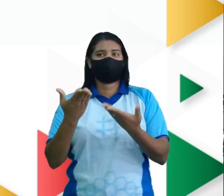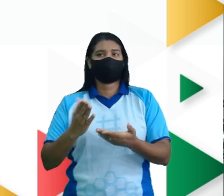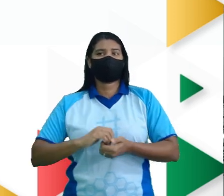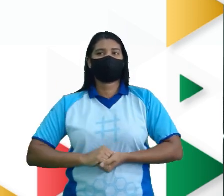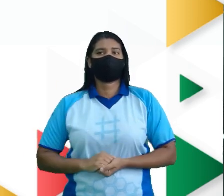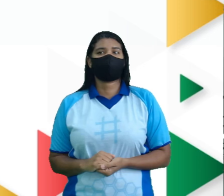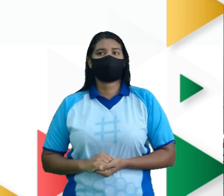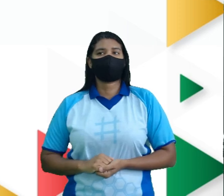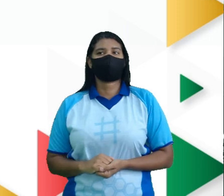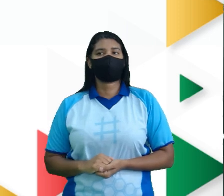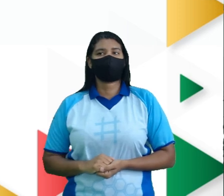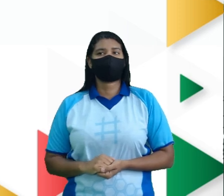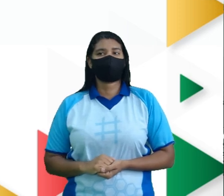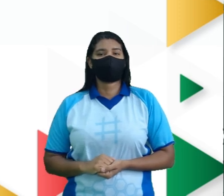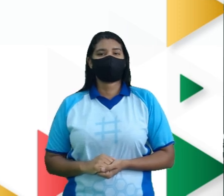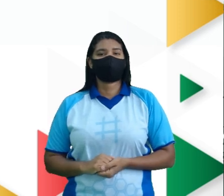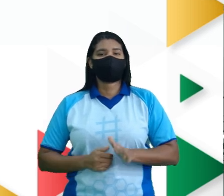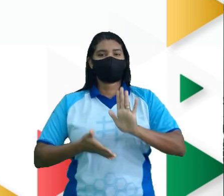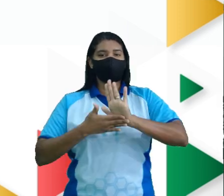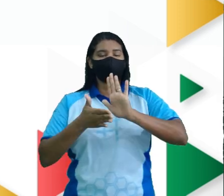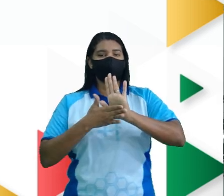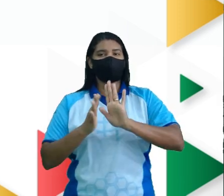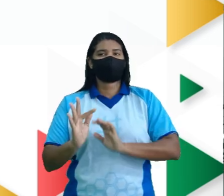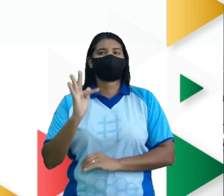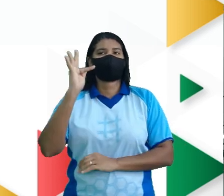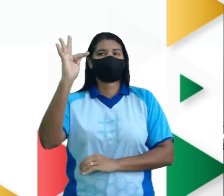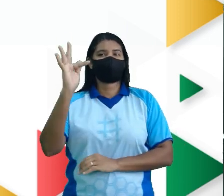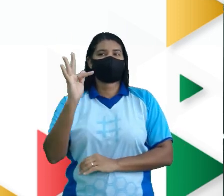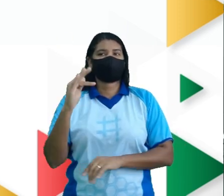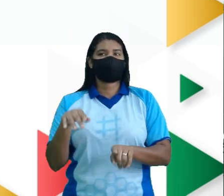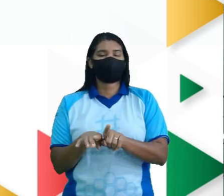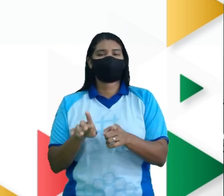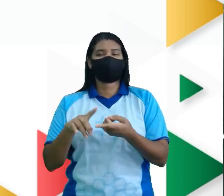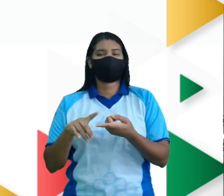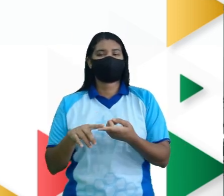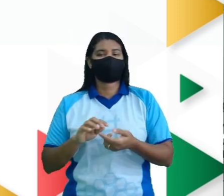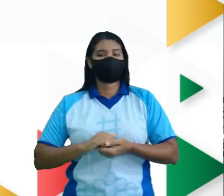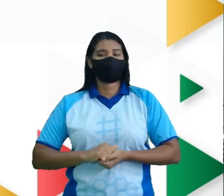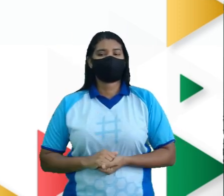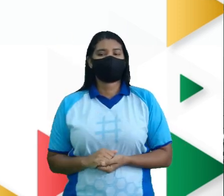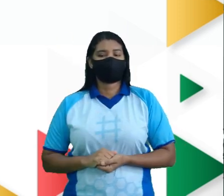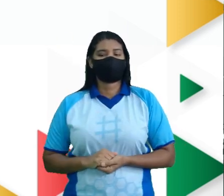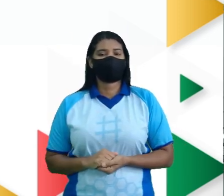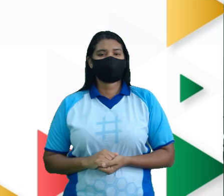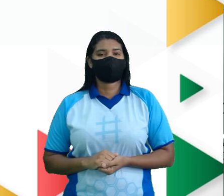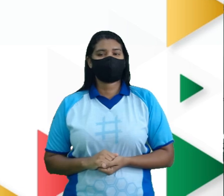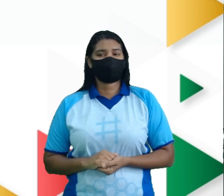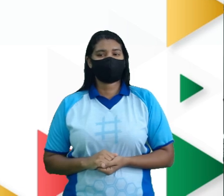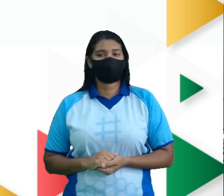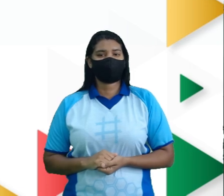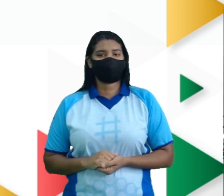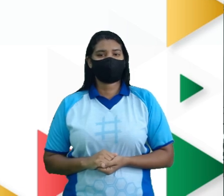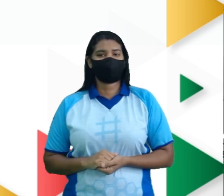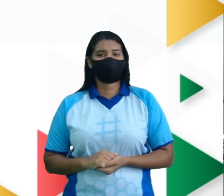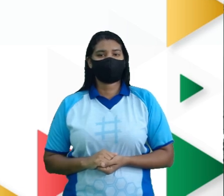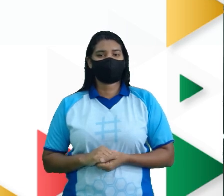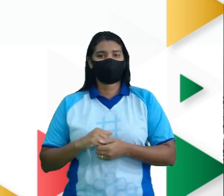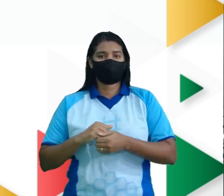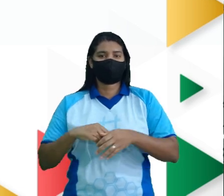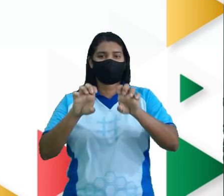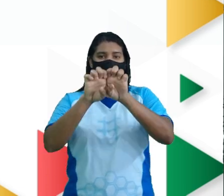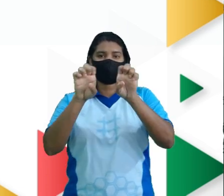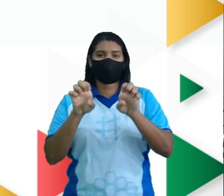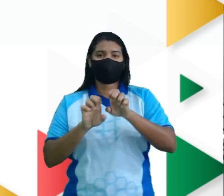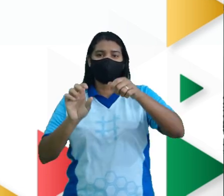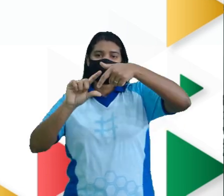vai fazer algum projeto no futuro, vai colocar isso, essas noções de construções geométricas em